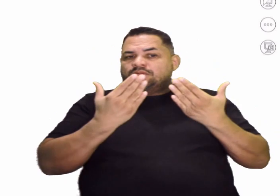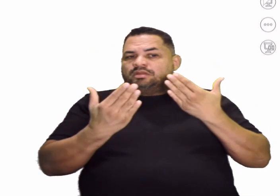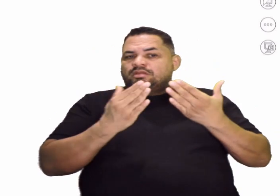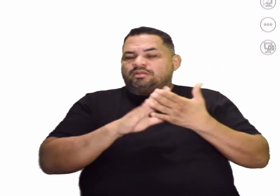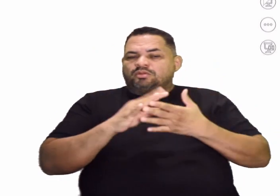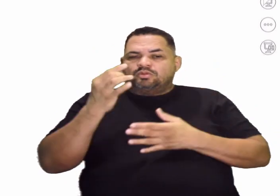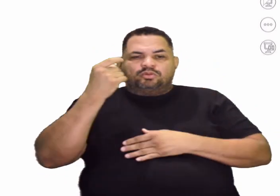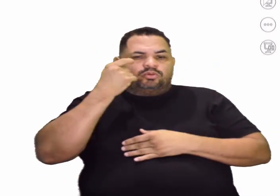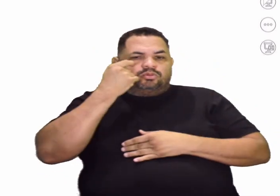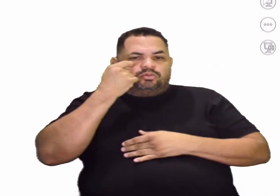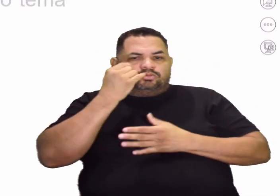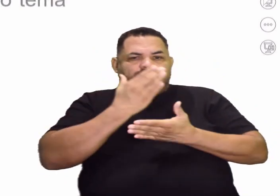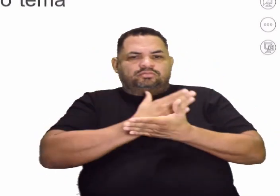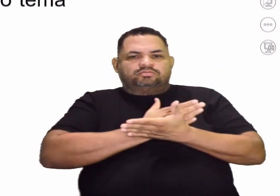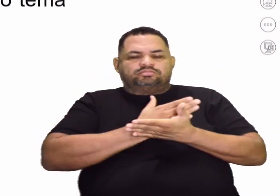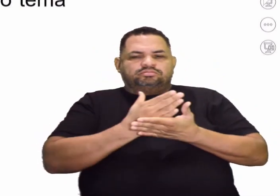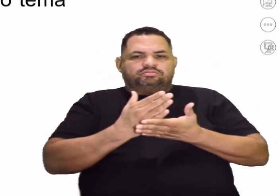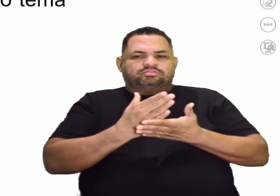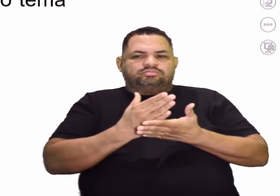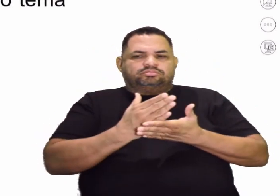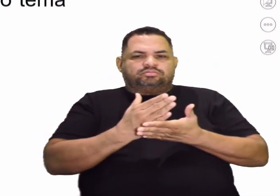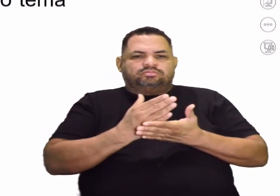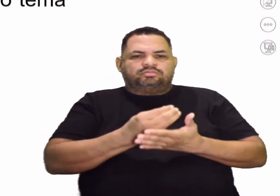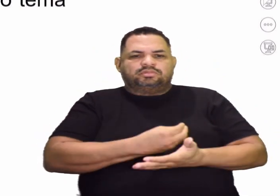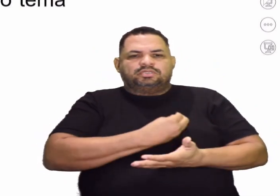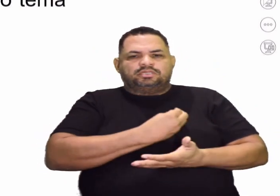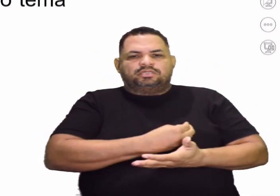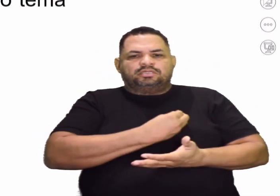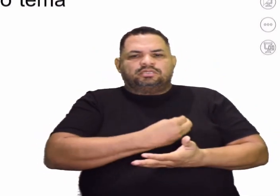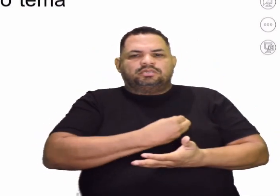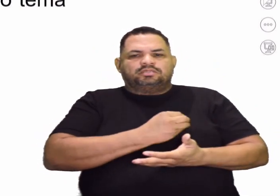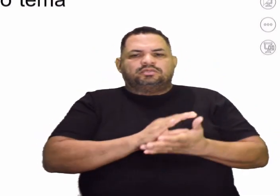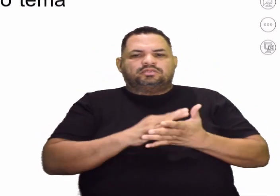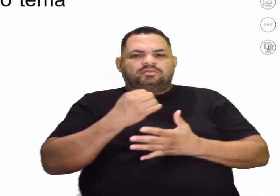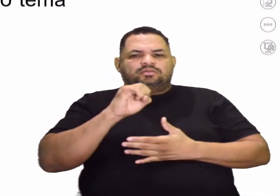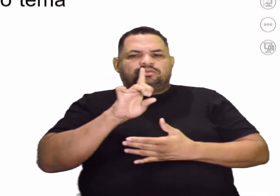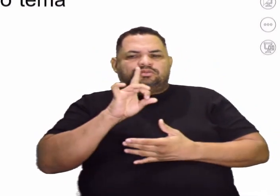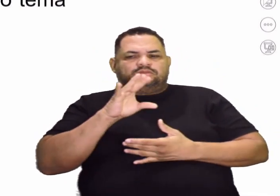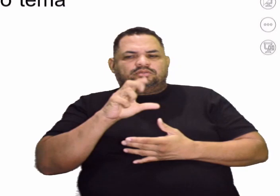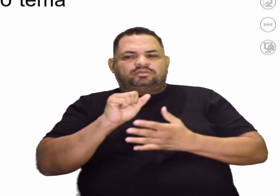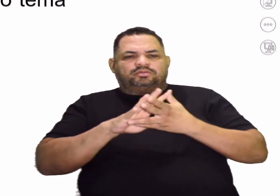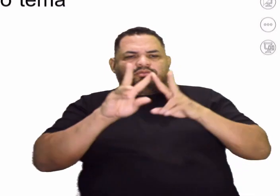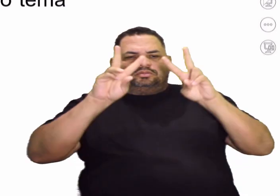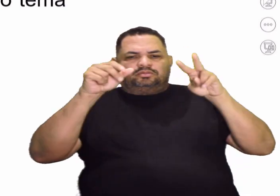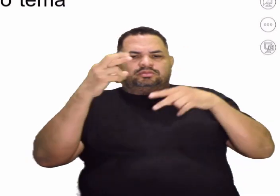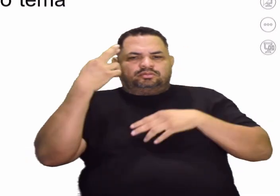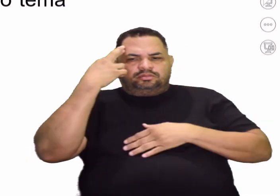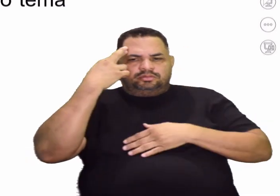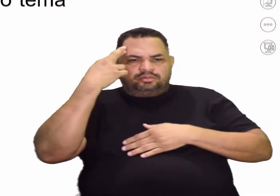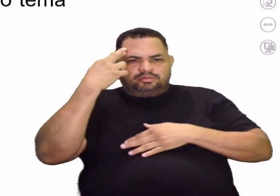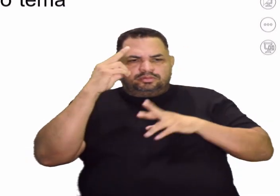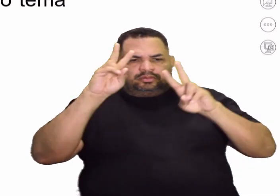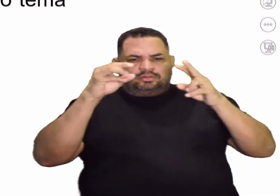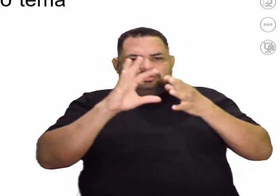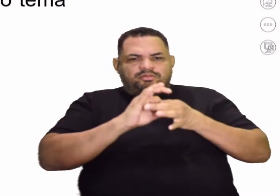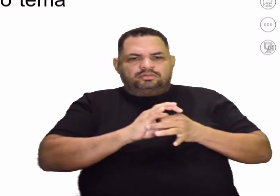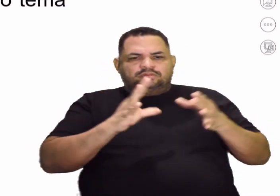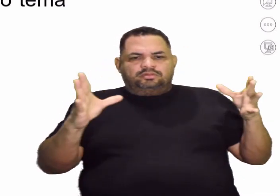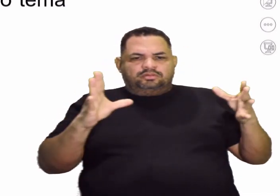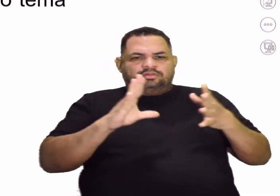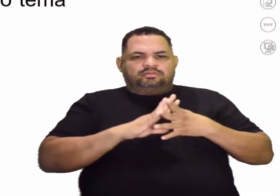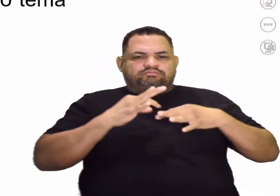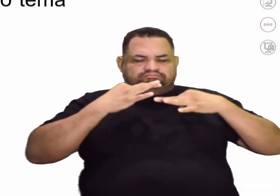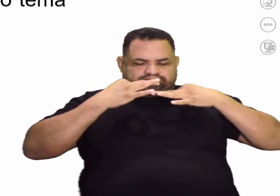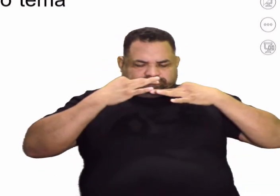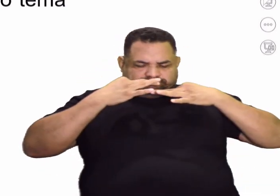inicialmente presente nos sofistas. O tema que estará no centro das reflexões é o tema da liberdade